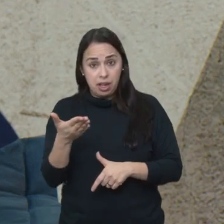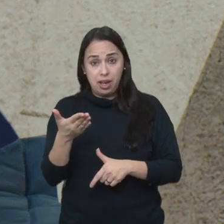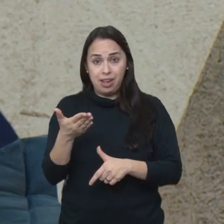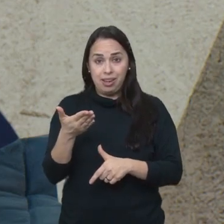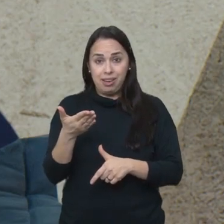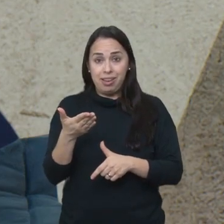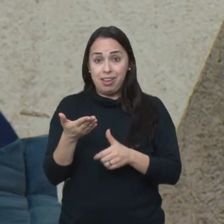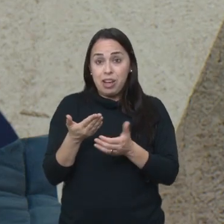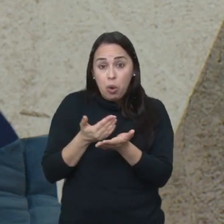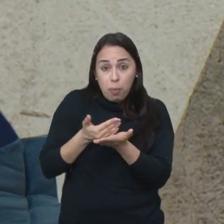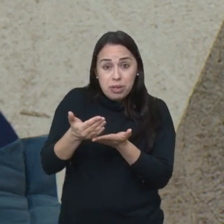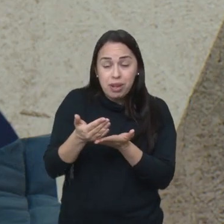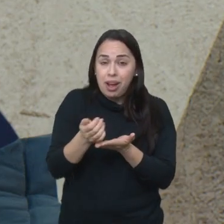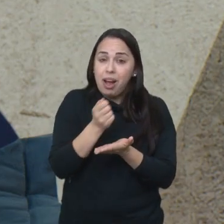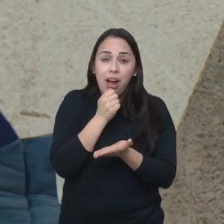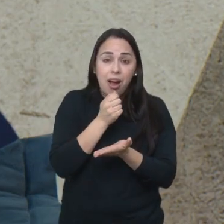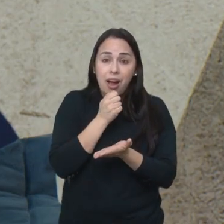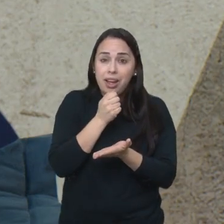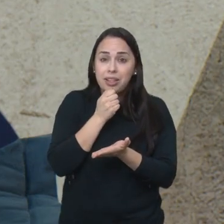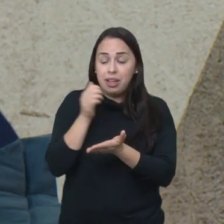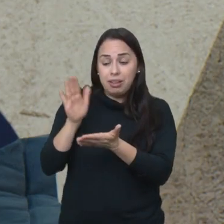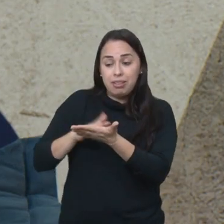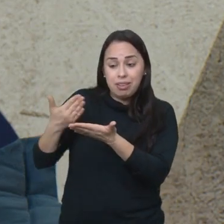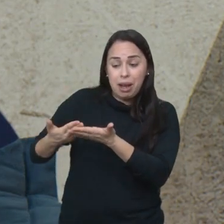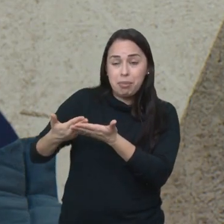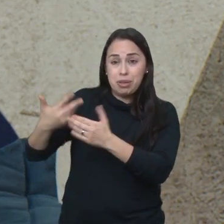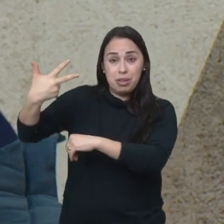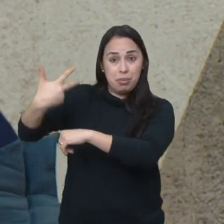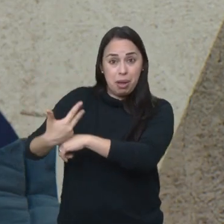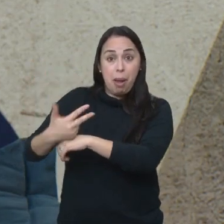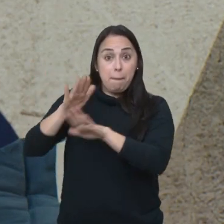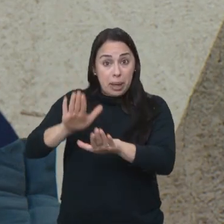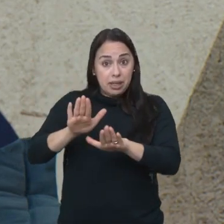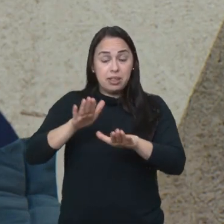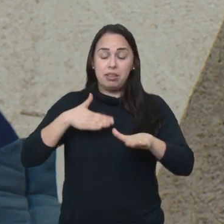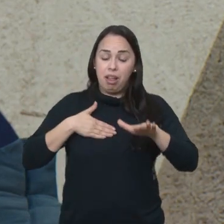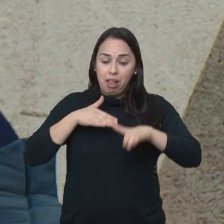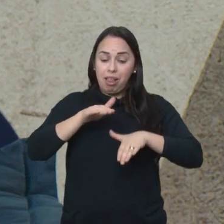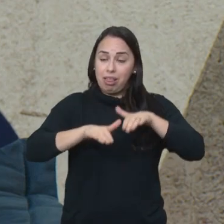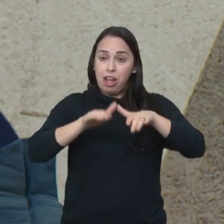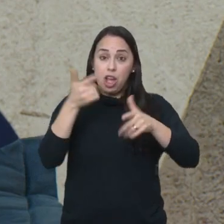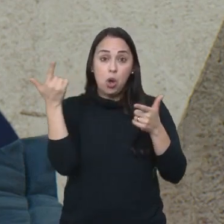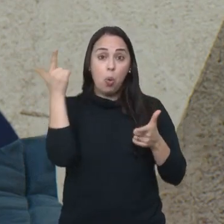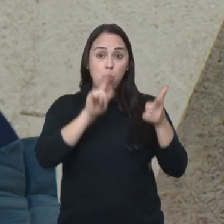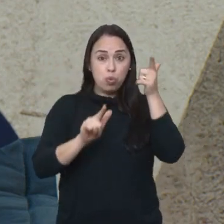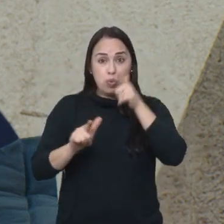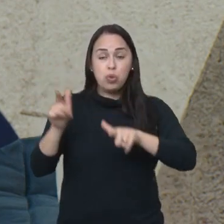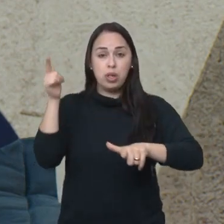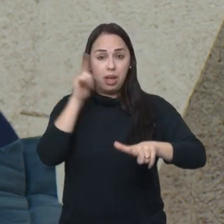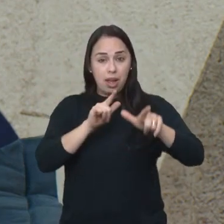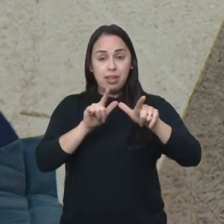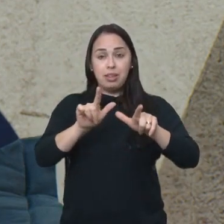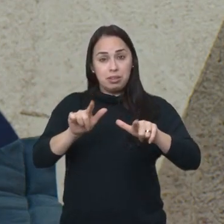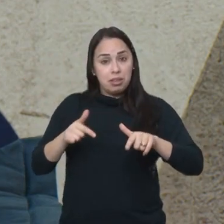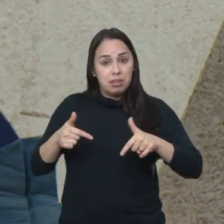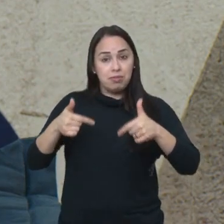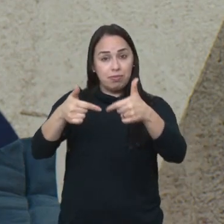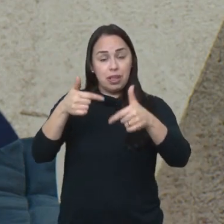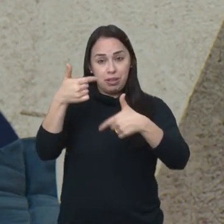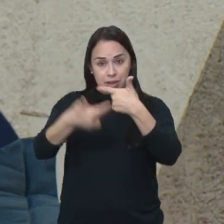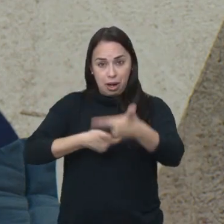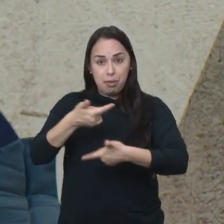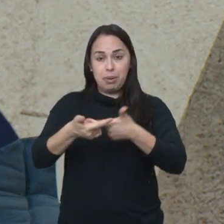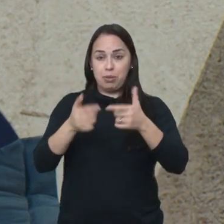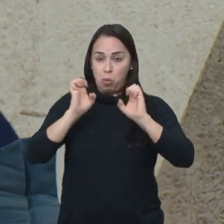você iniciante não pode ser um intérprete midiático, mas percorra todos os espaços para que você consiga chegar lá, que você